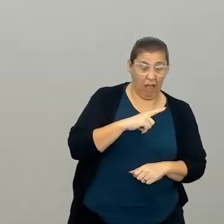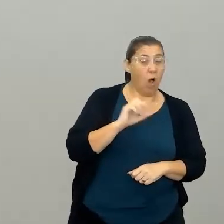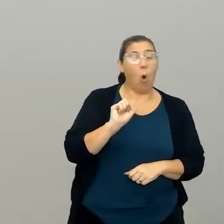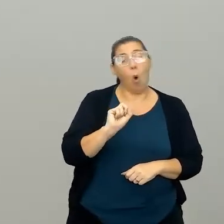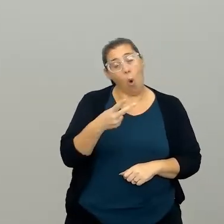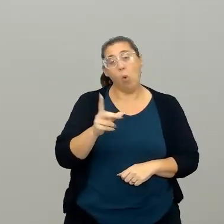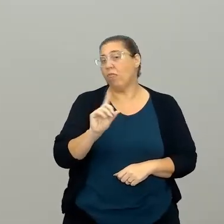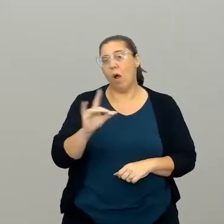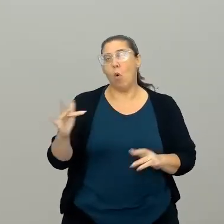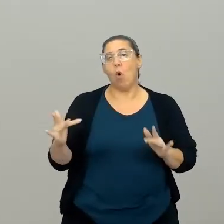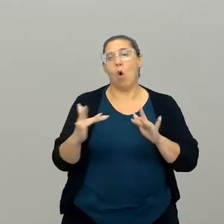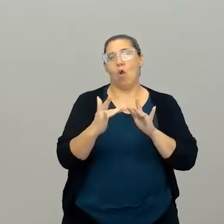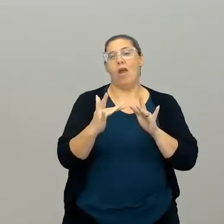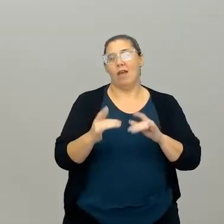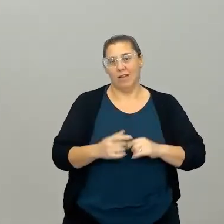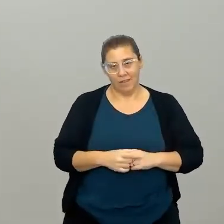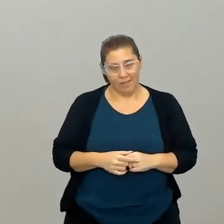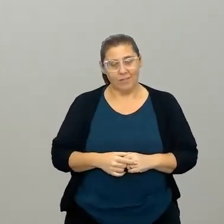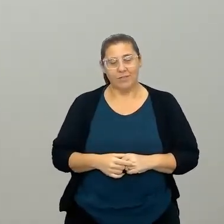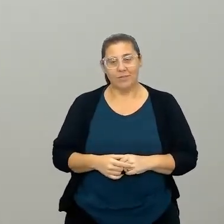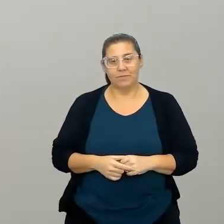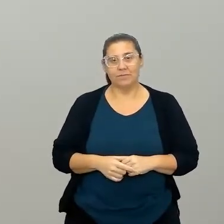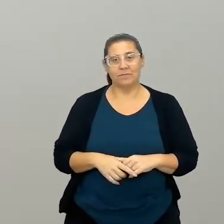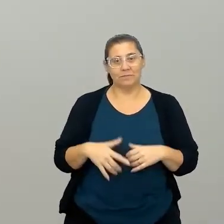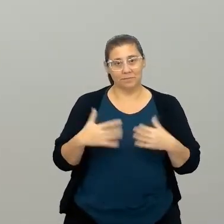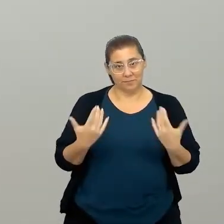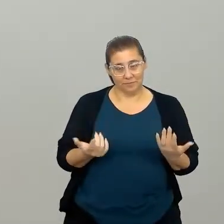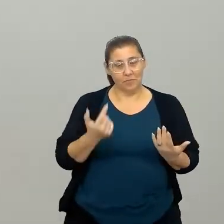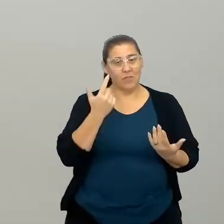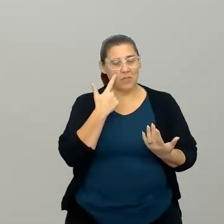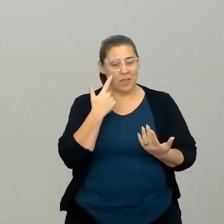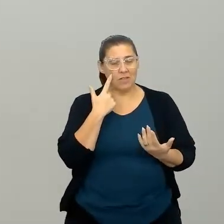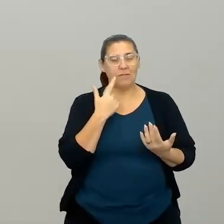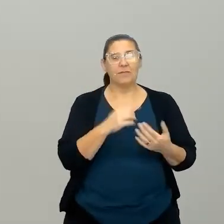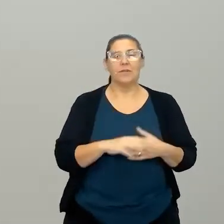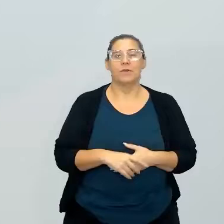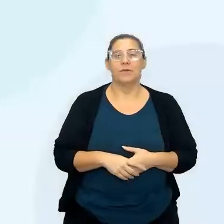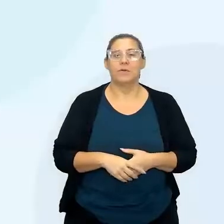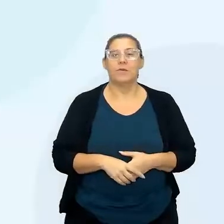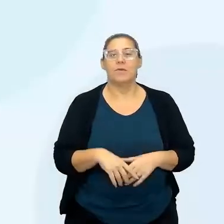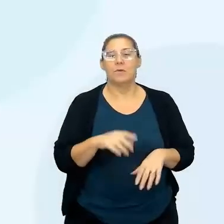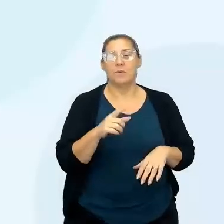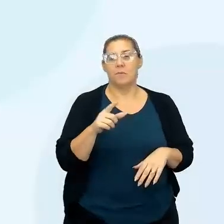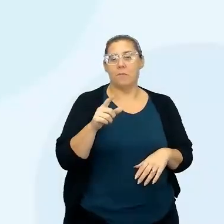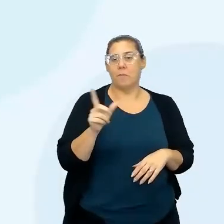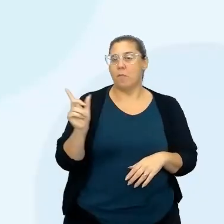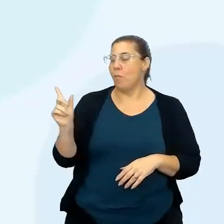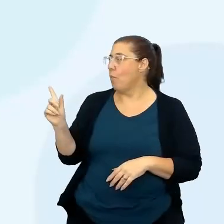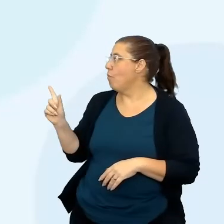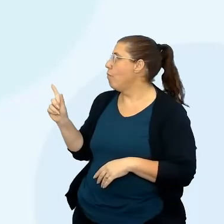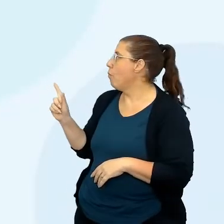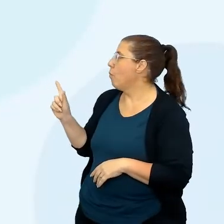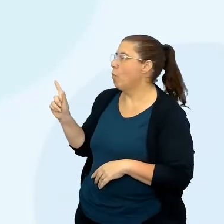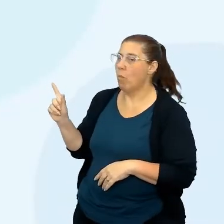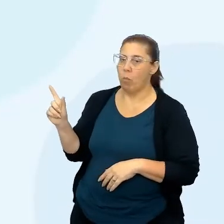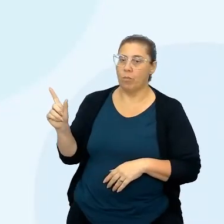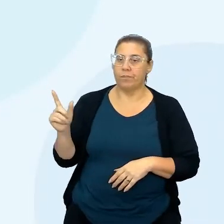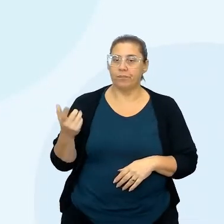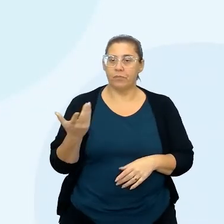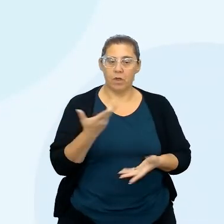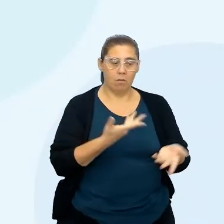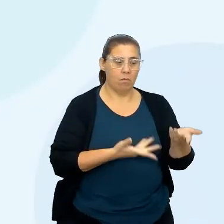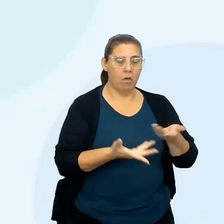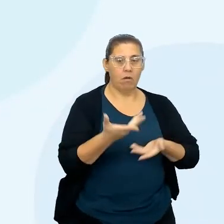conectado. Então, a gente está aqui colocando os pingos nos is. Lê para nós o próximo. Mediado